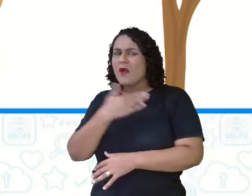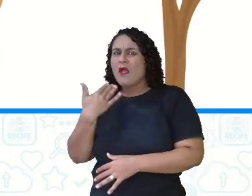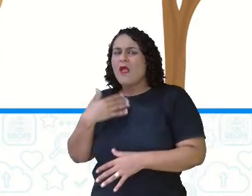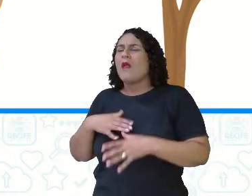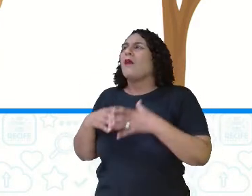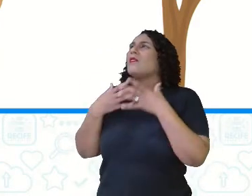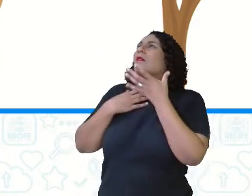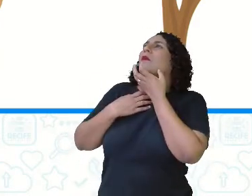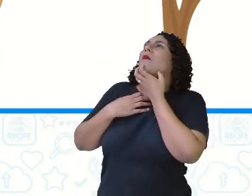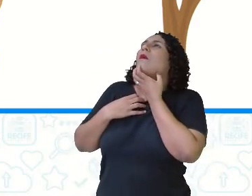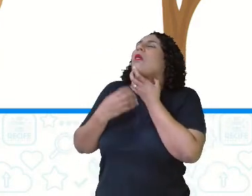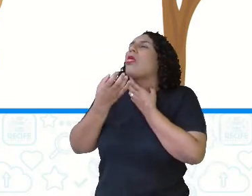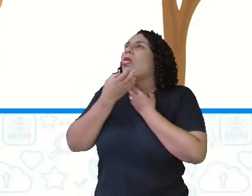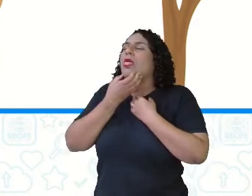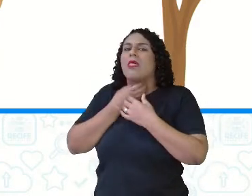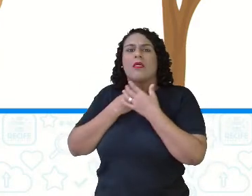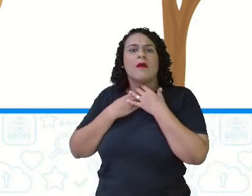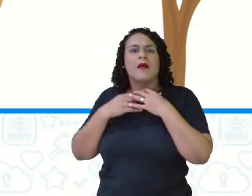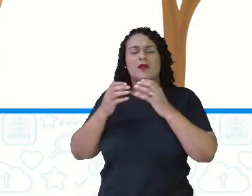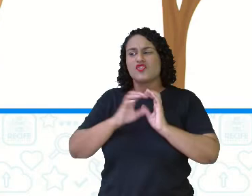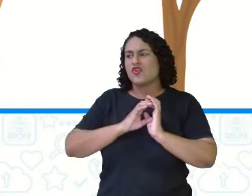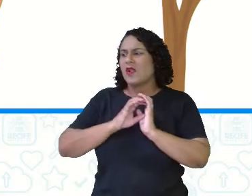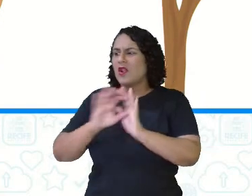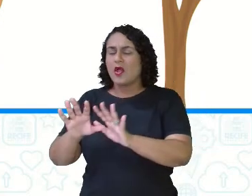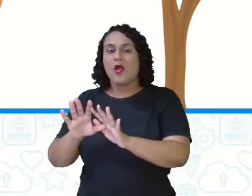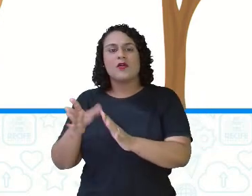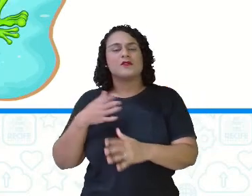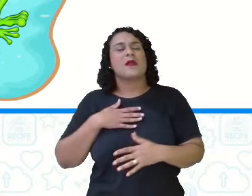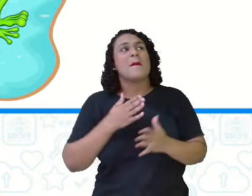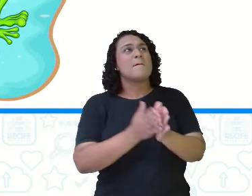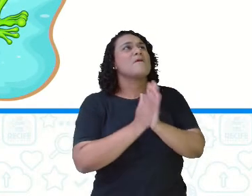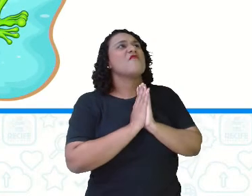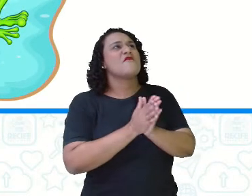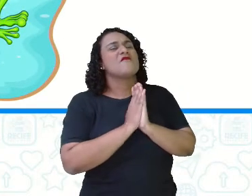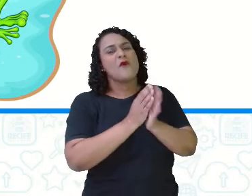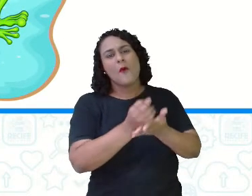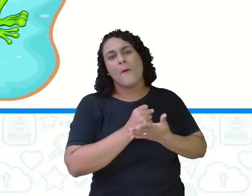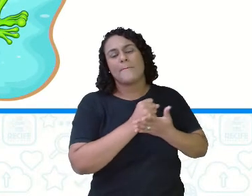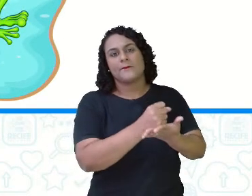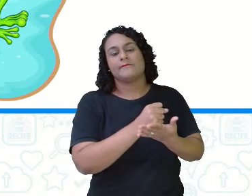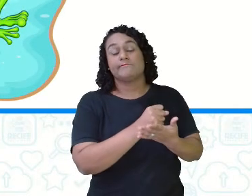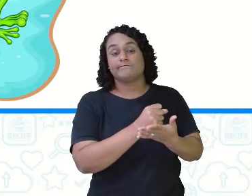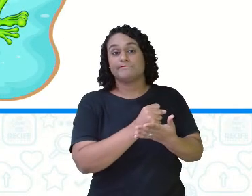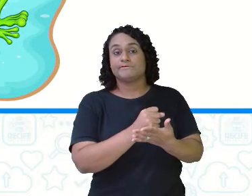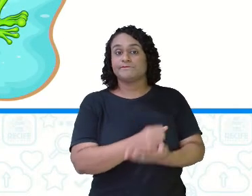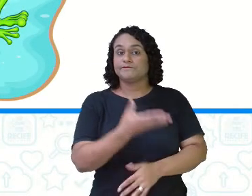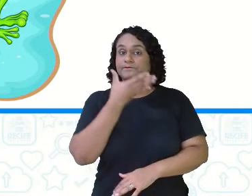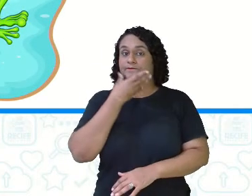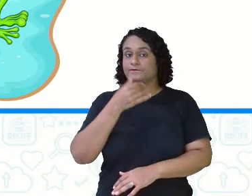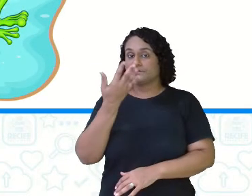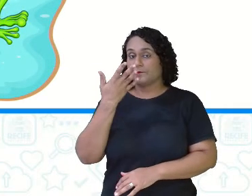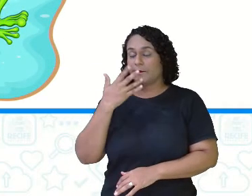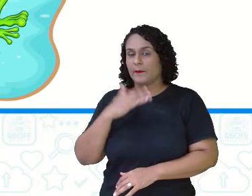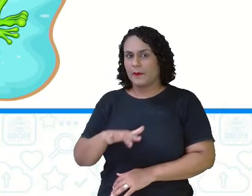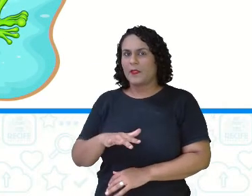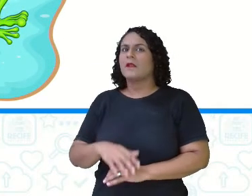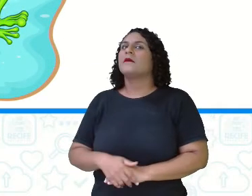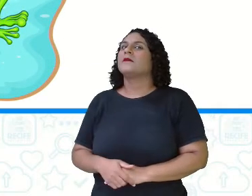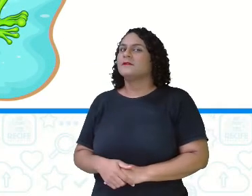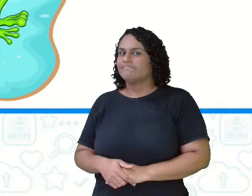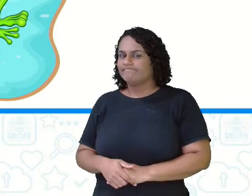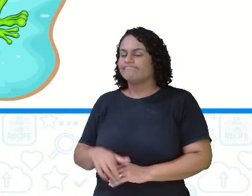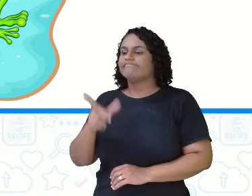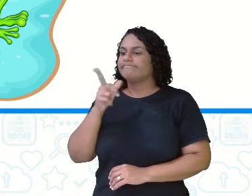bem longe. Me acudam. Lá vai. O menino jogou o sapo no fundo